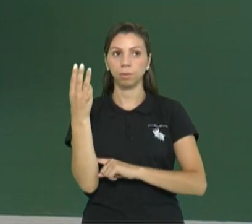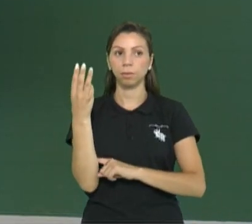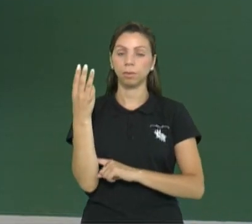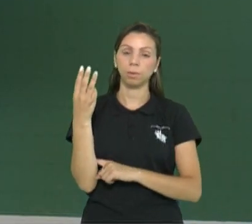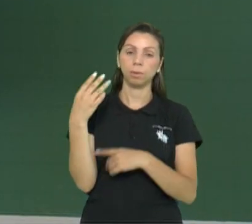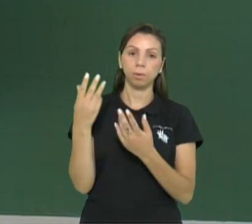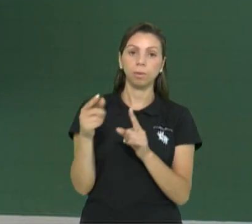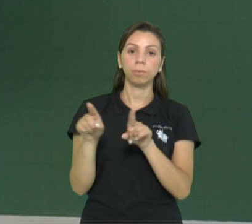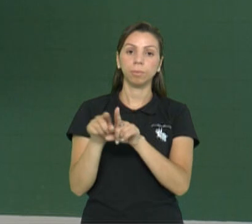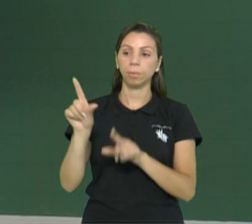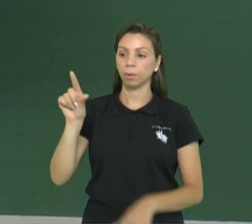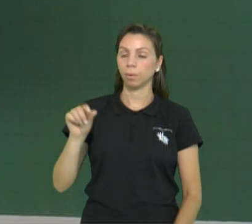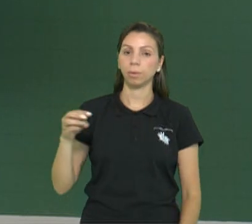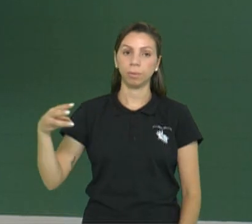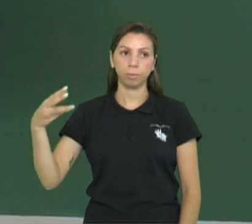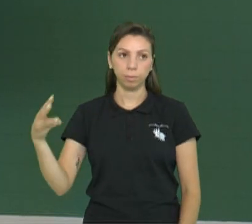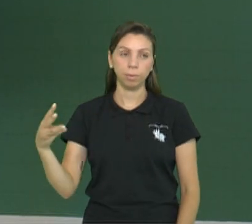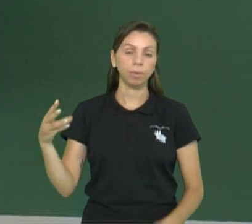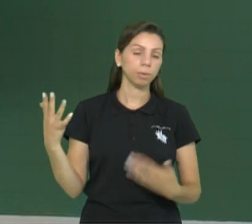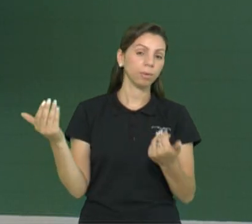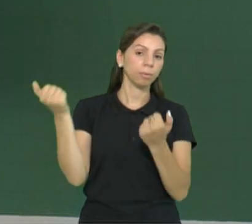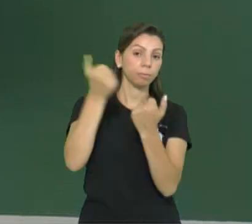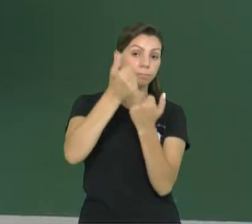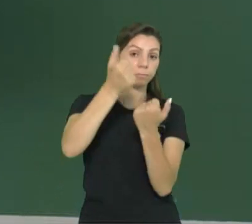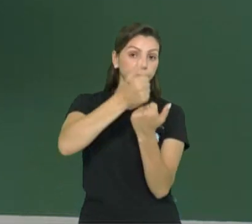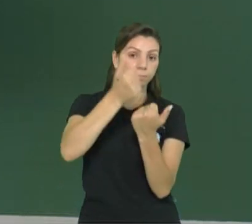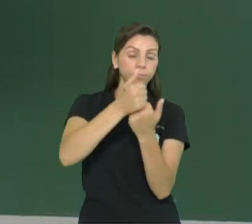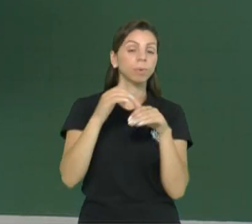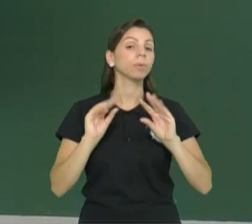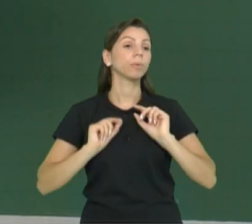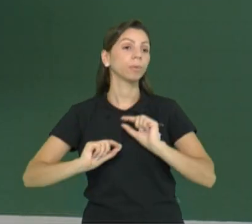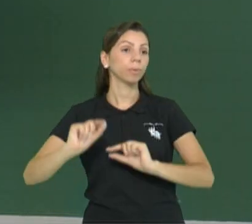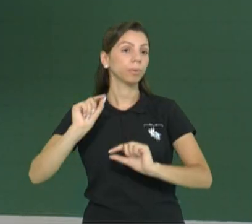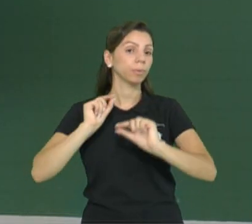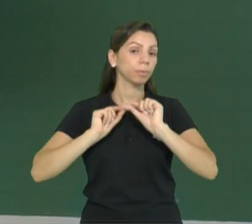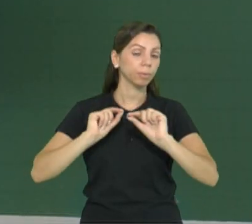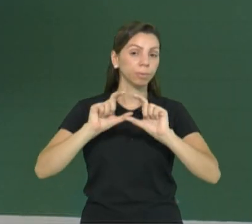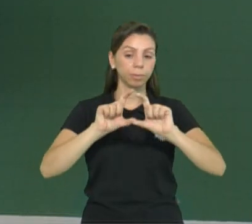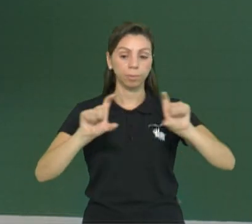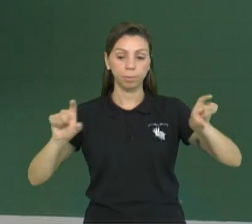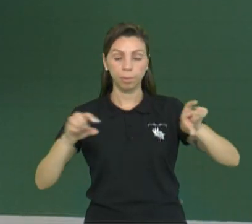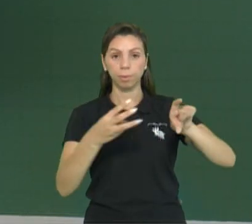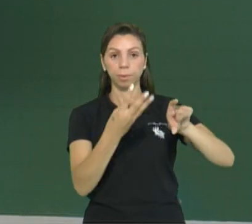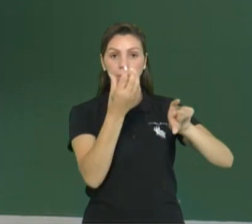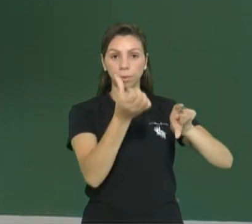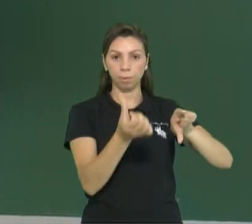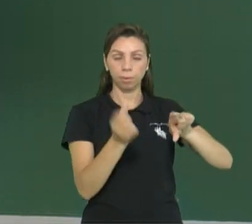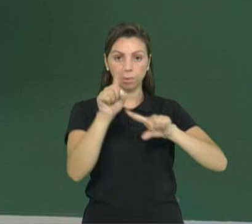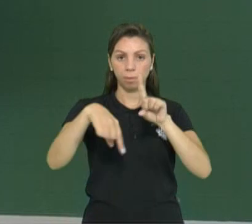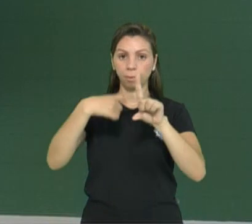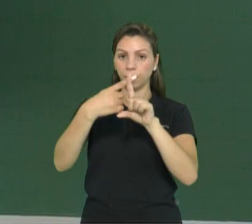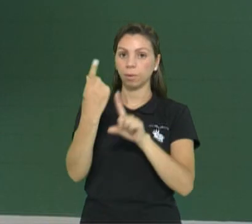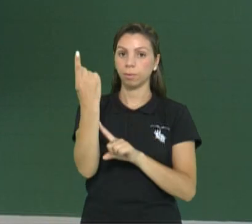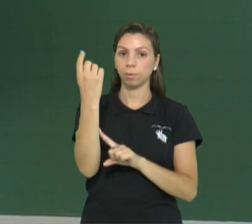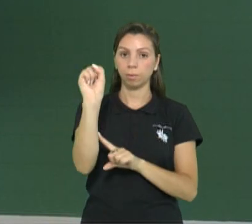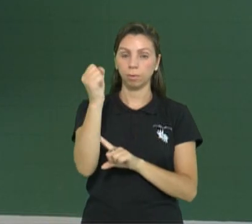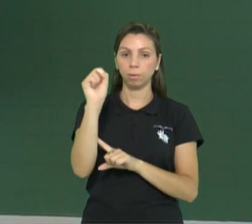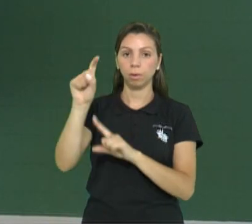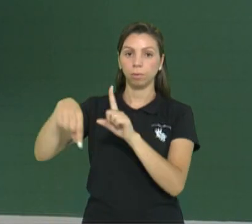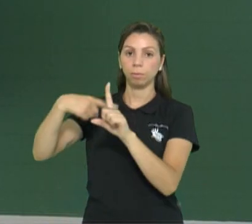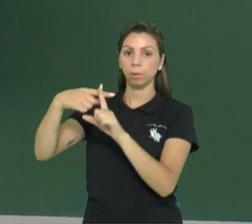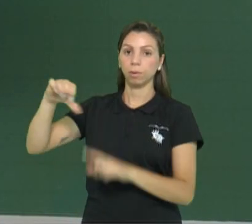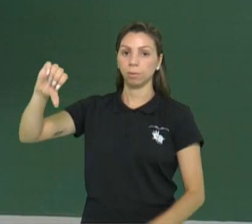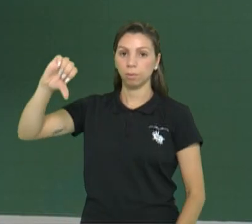é 3. Aplicando, substituindo na fórmula, ficamos aqui 36 mais 18 mais 9,